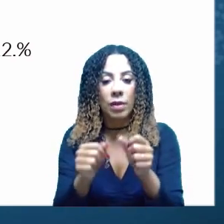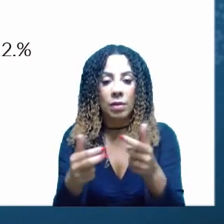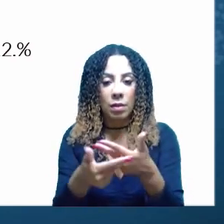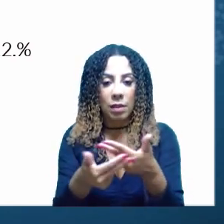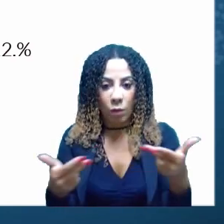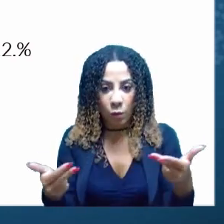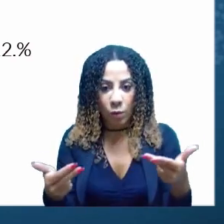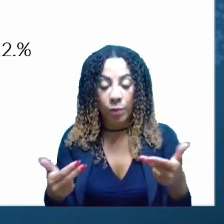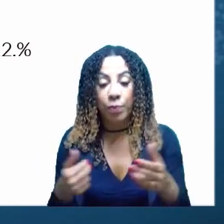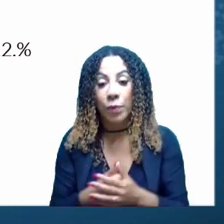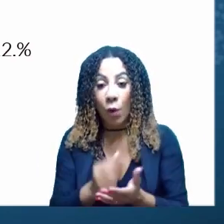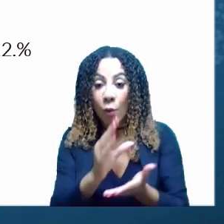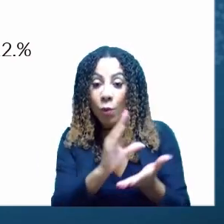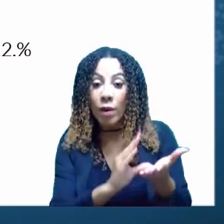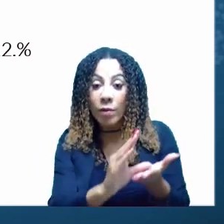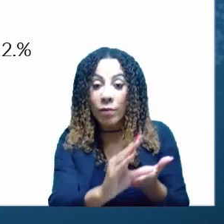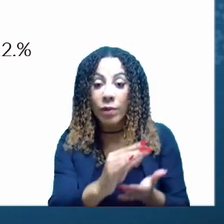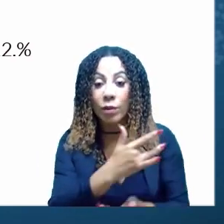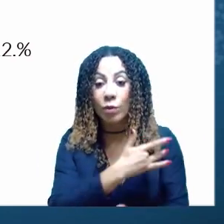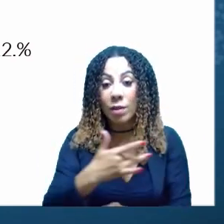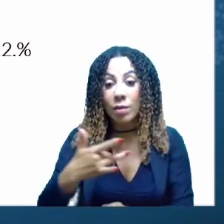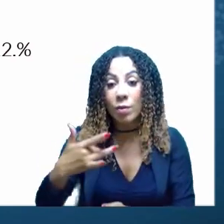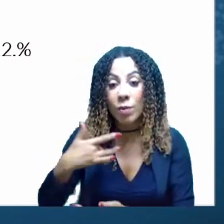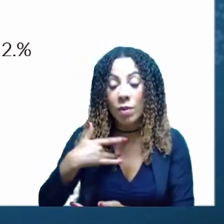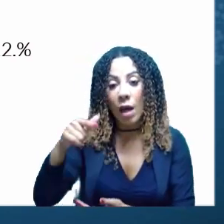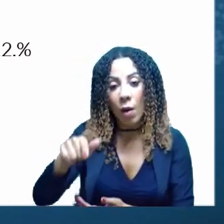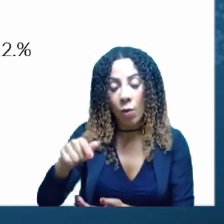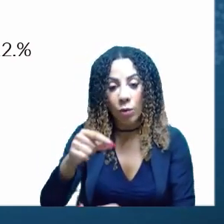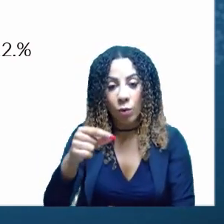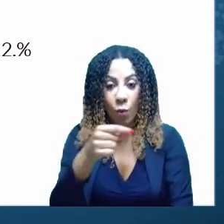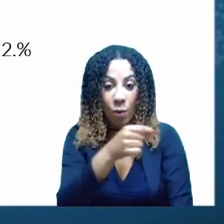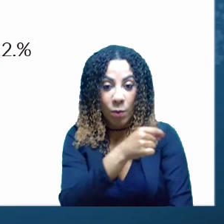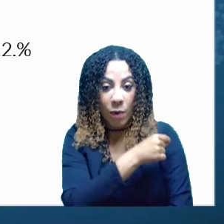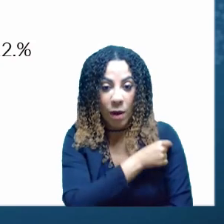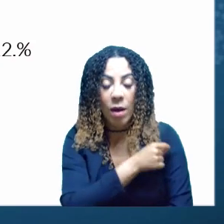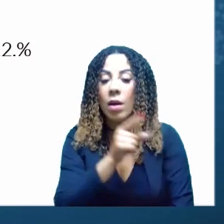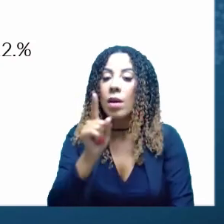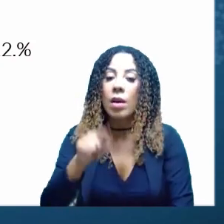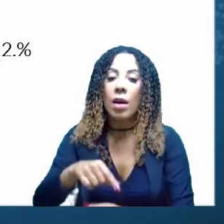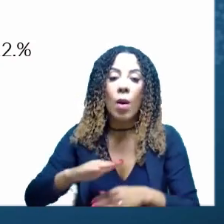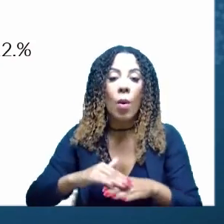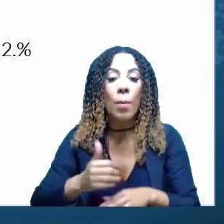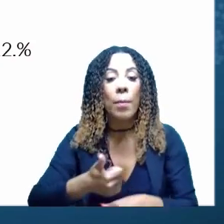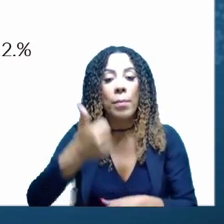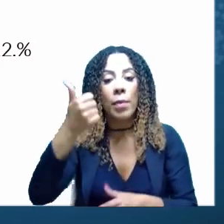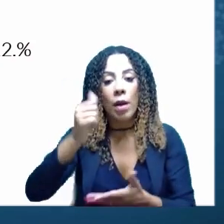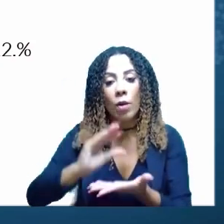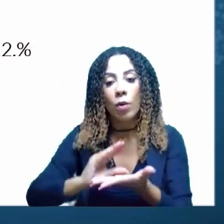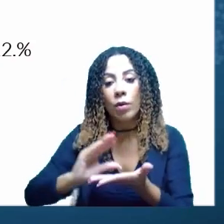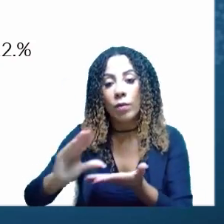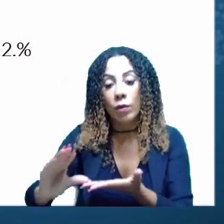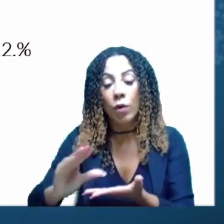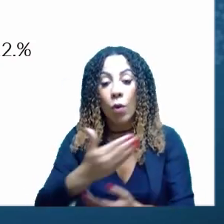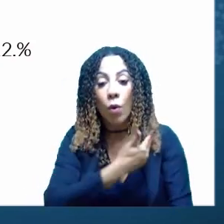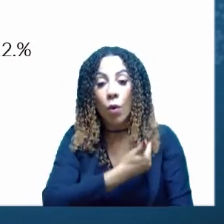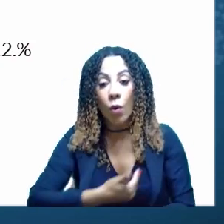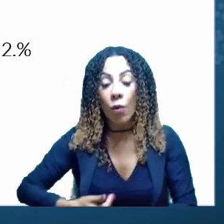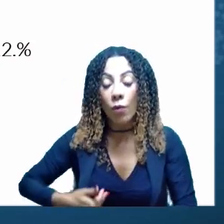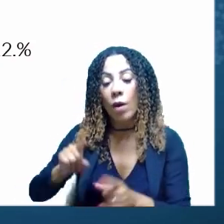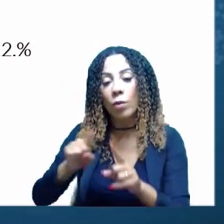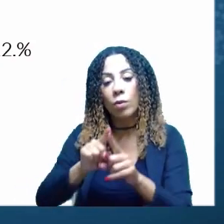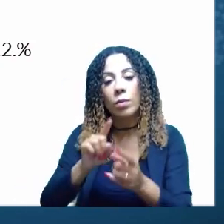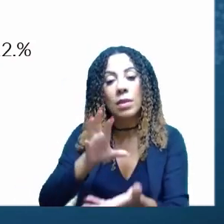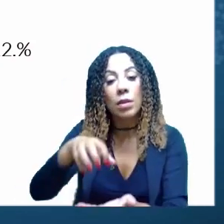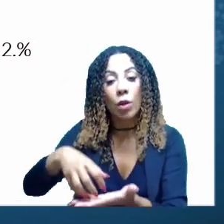investimento em saúde, nesse caso, com as vacinas, é um dos melhores investimentos que os governos do setor público podem